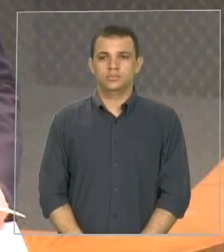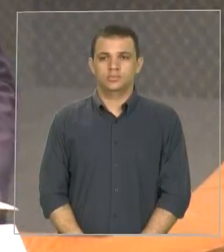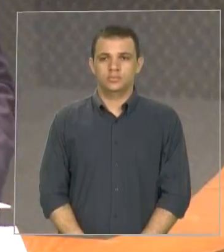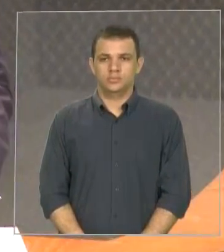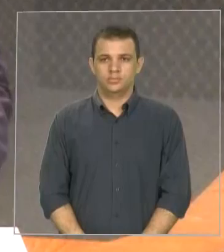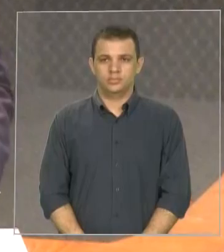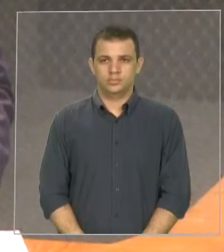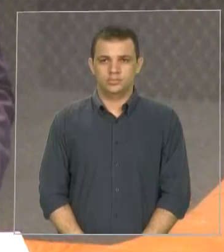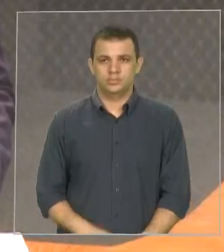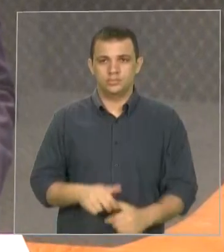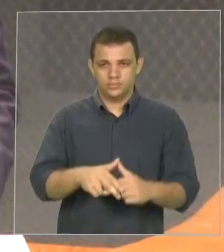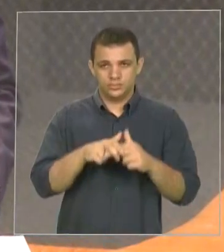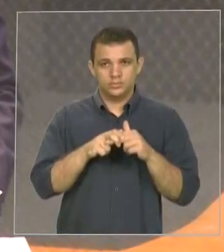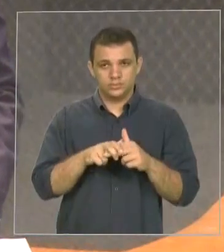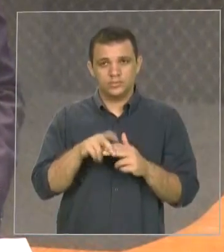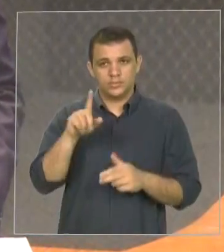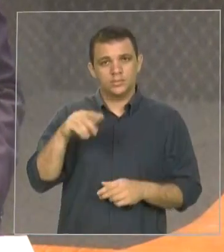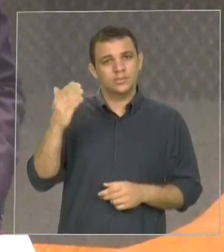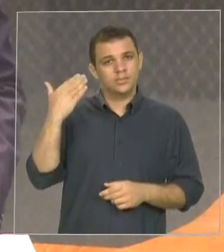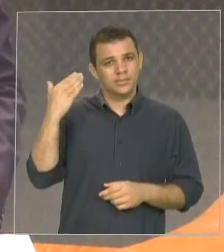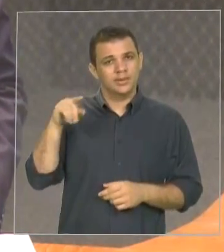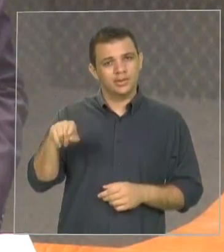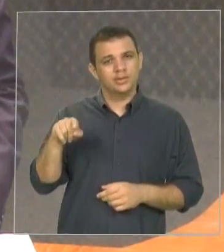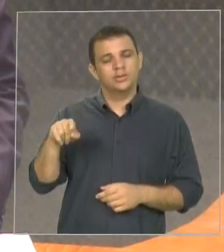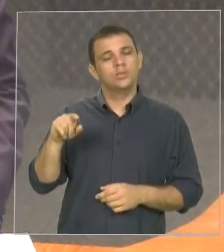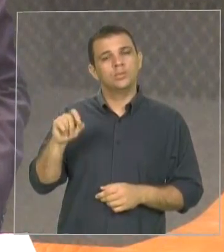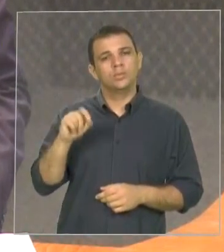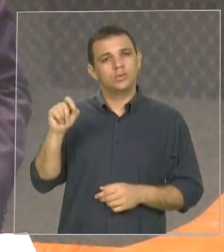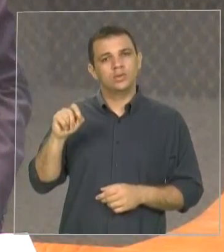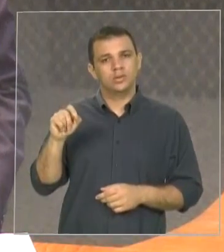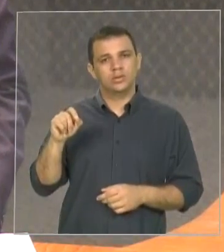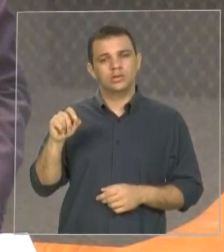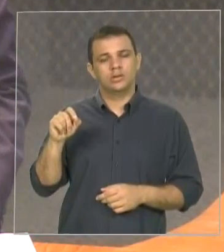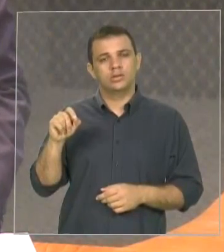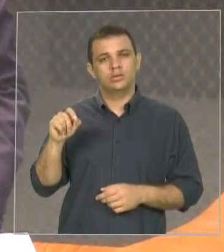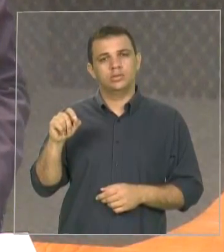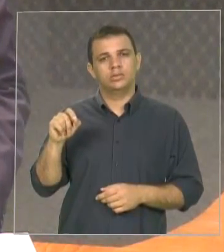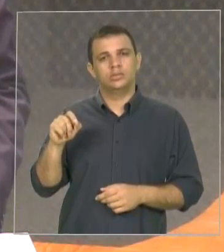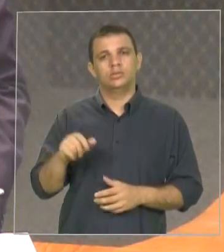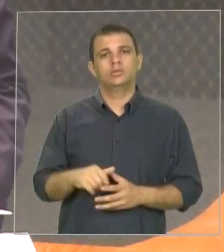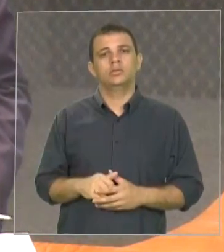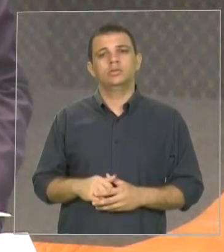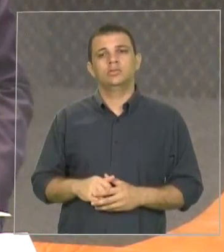Portanto, na época em que o certame